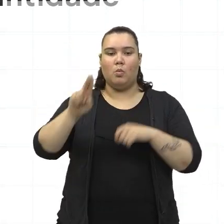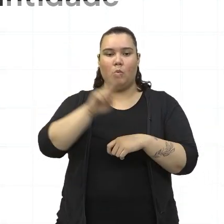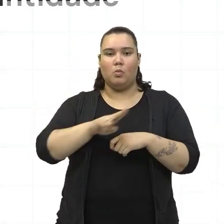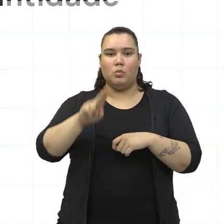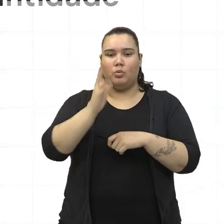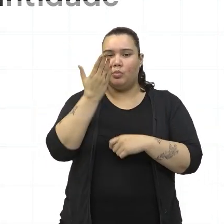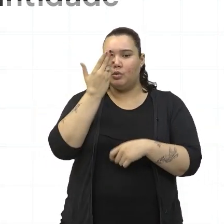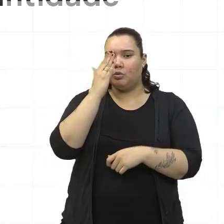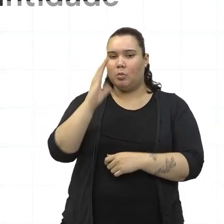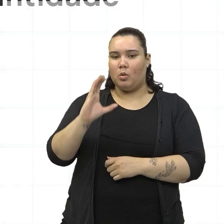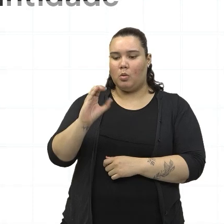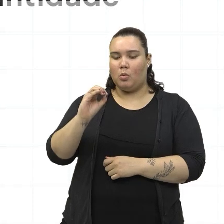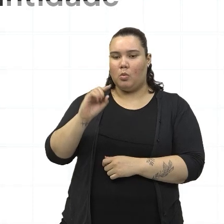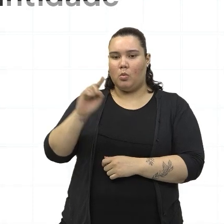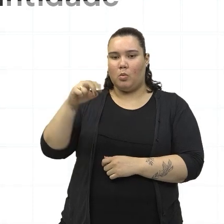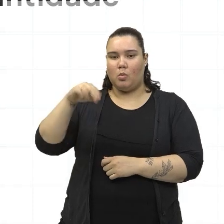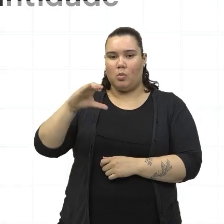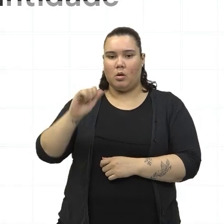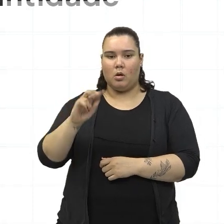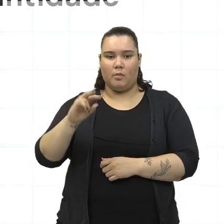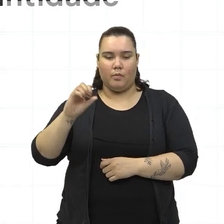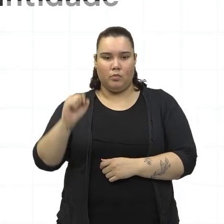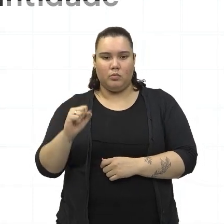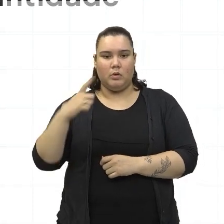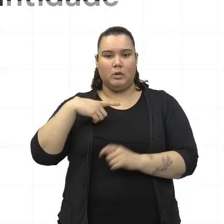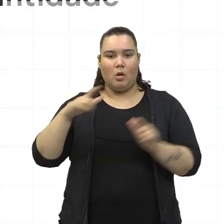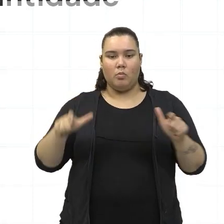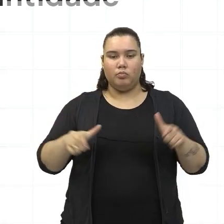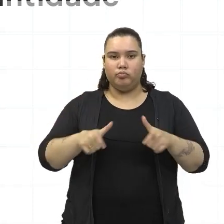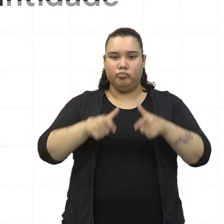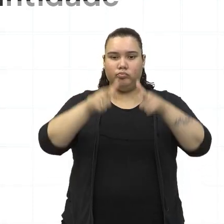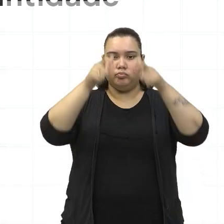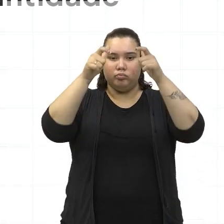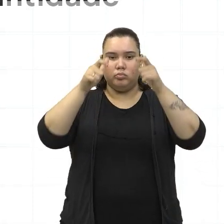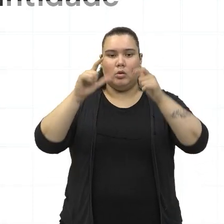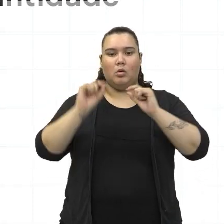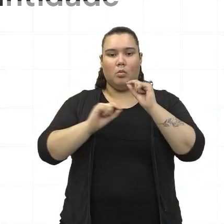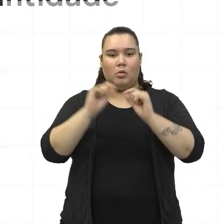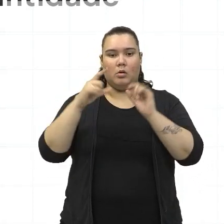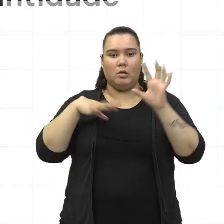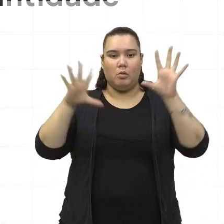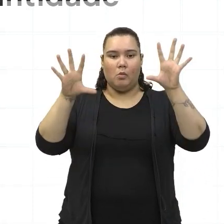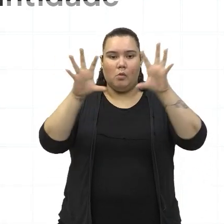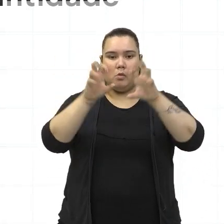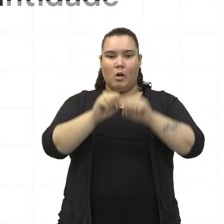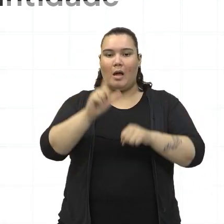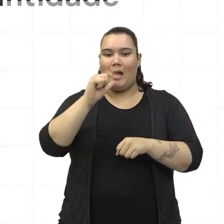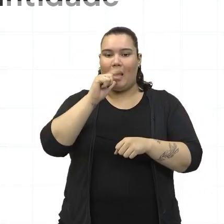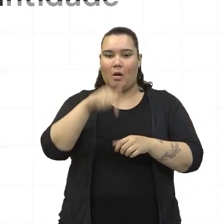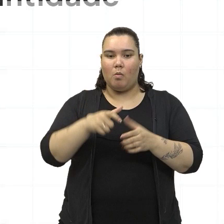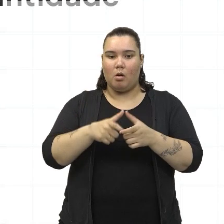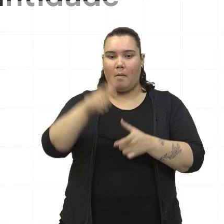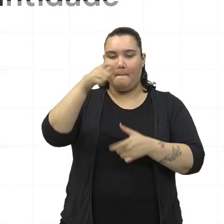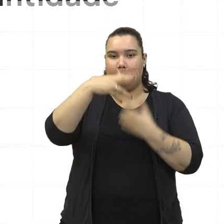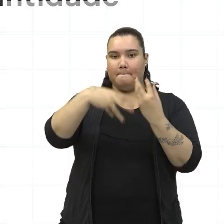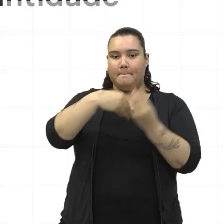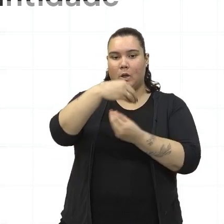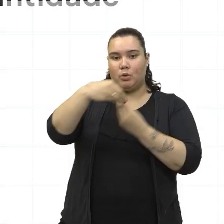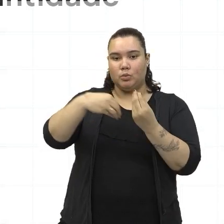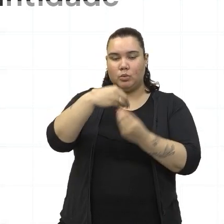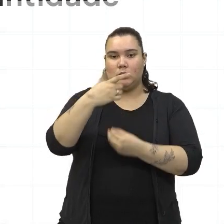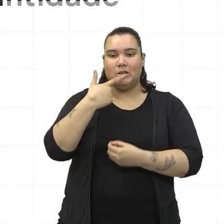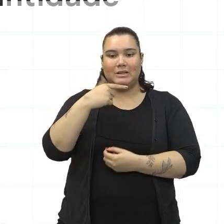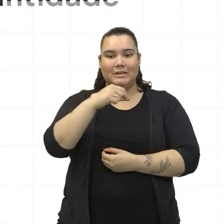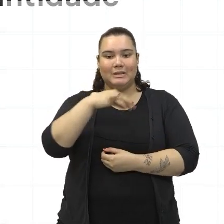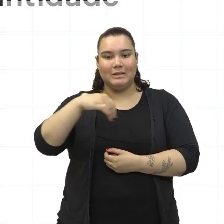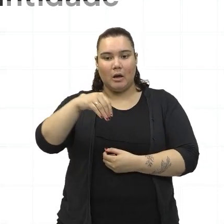espelhos côncavos apontados para uma torre, que por sua vez armazena uma grande quantidade de água, geralmente